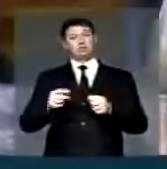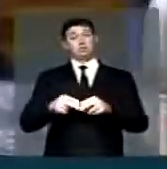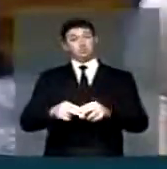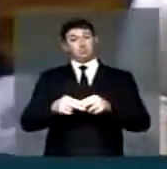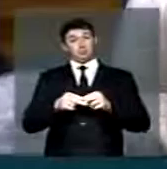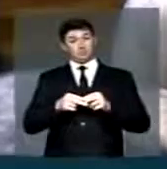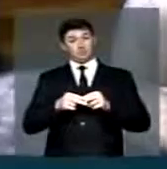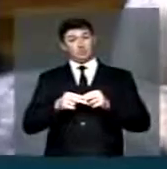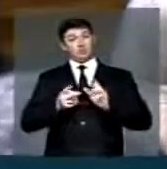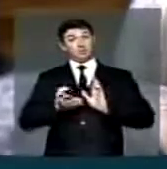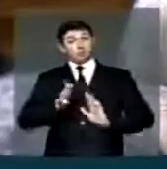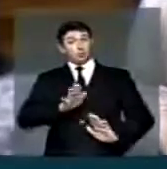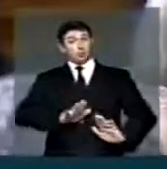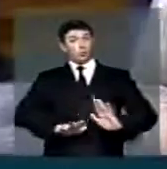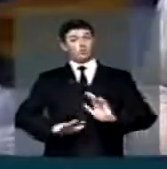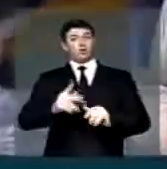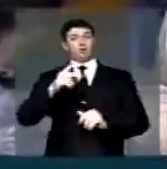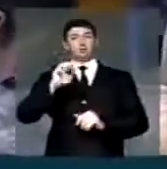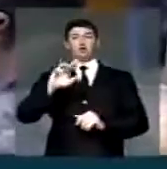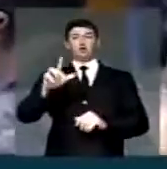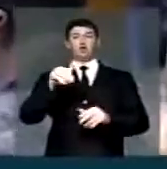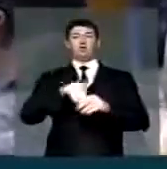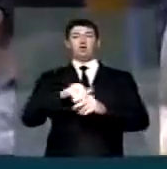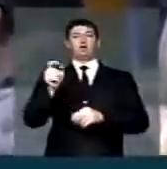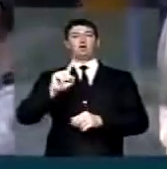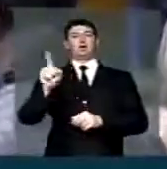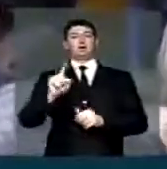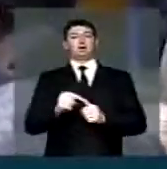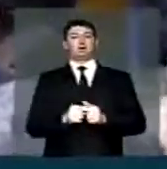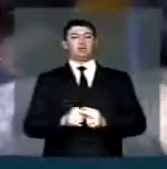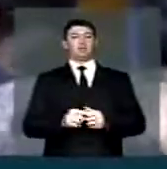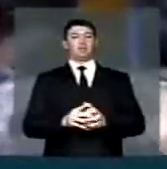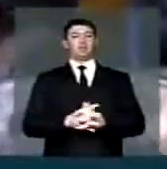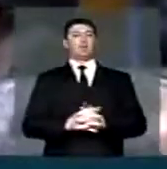Por isso, por precaução, o pessoal vota não. Por precaução. Como vota?